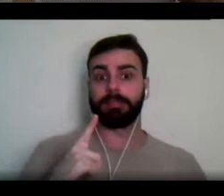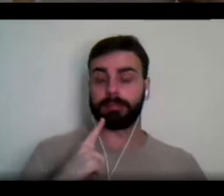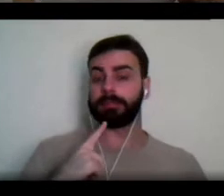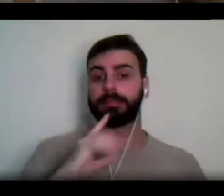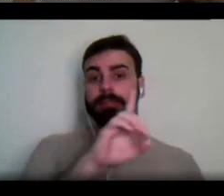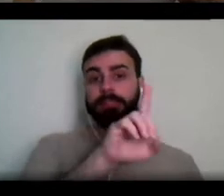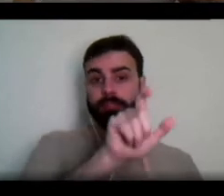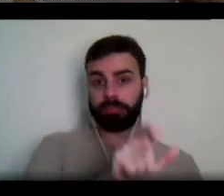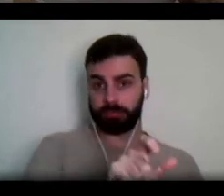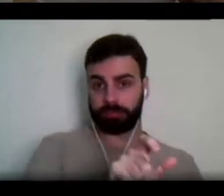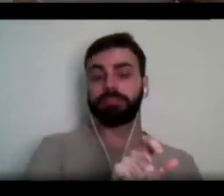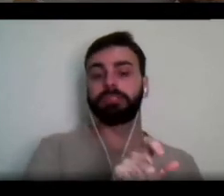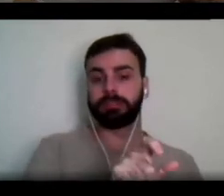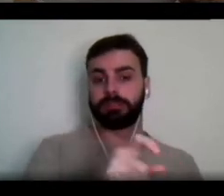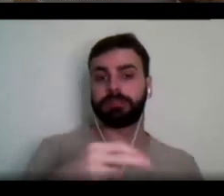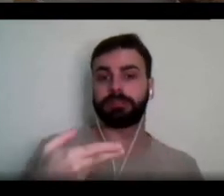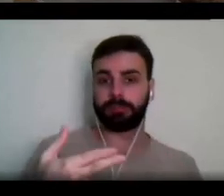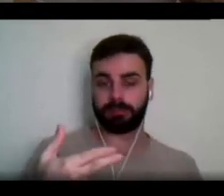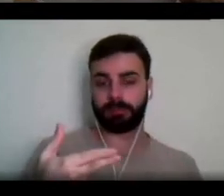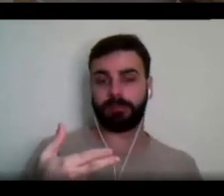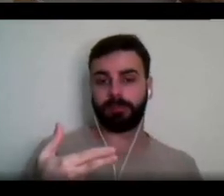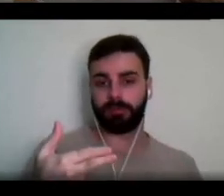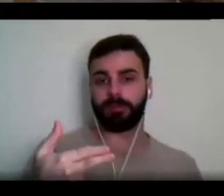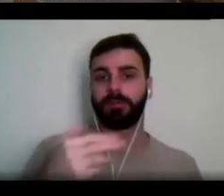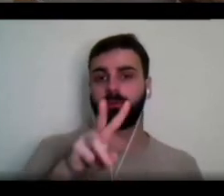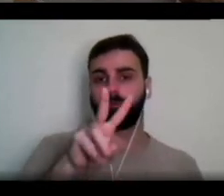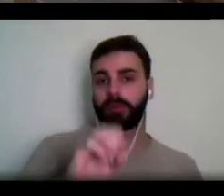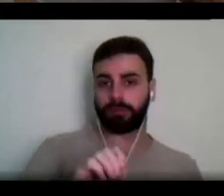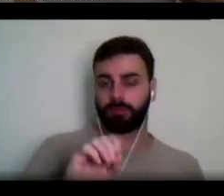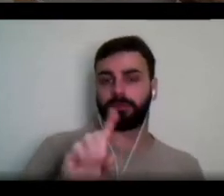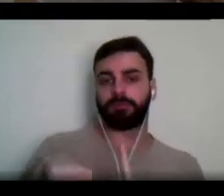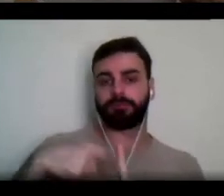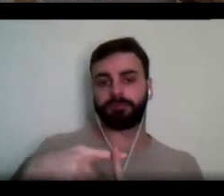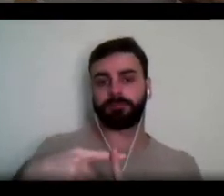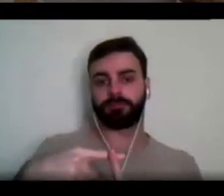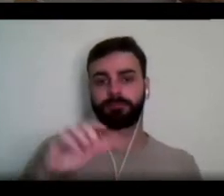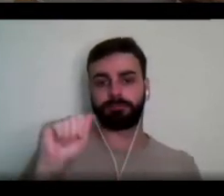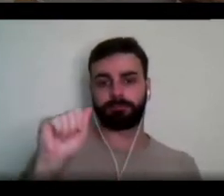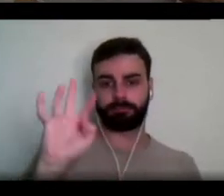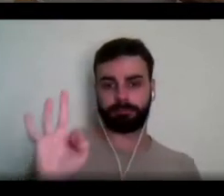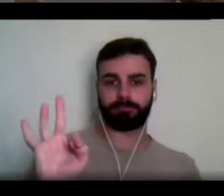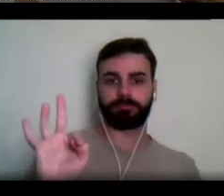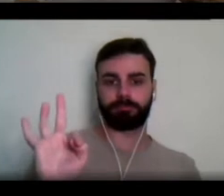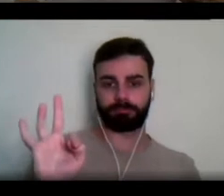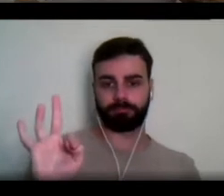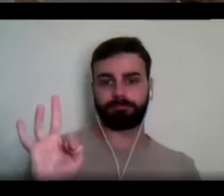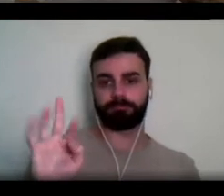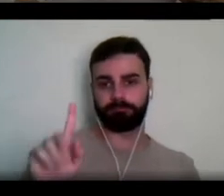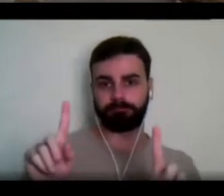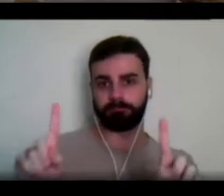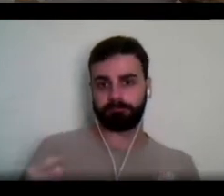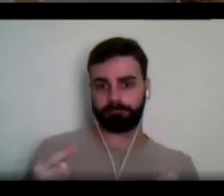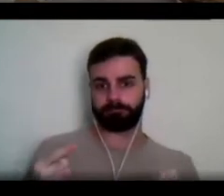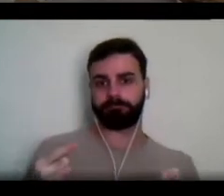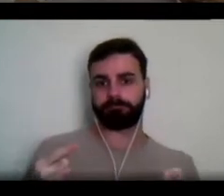Então, eu tenho que um dx é igual a um v0 mais at